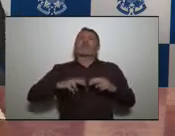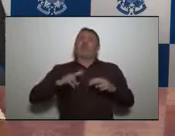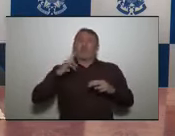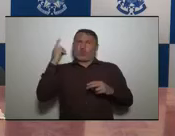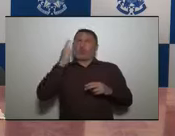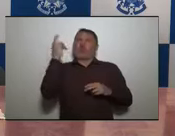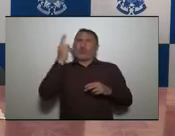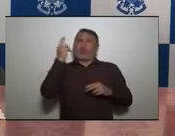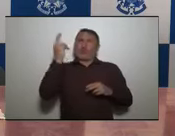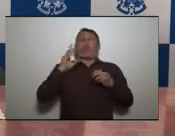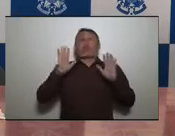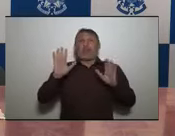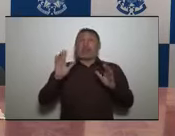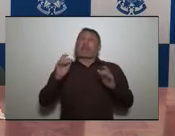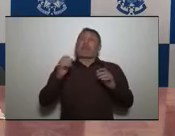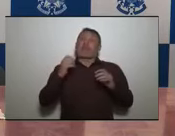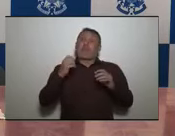sabemos, efetivamente,